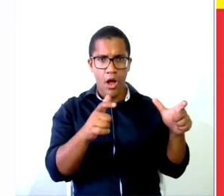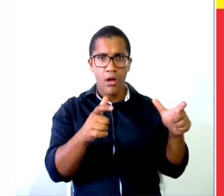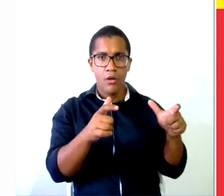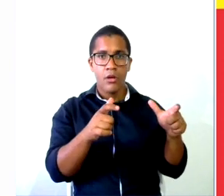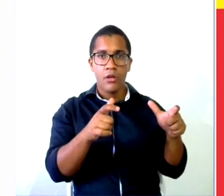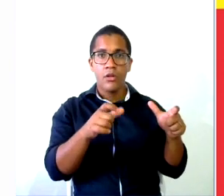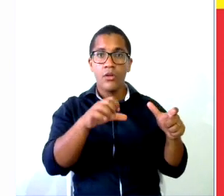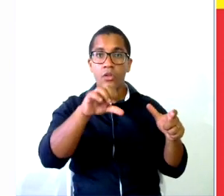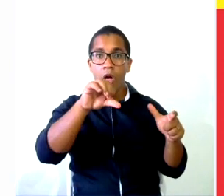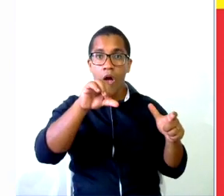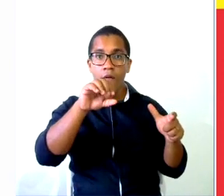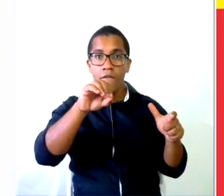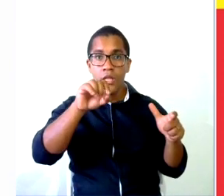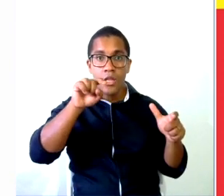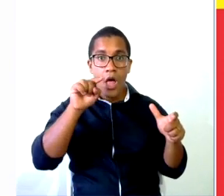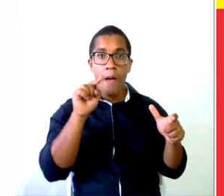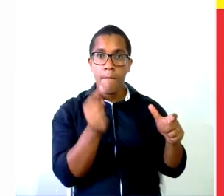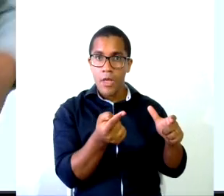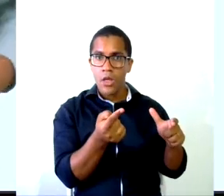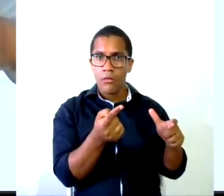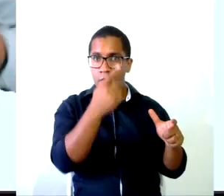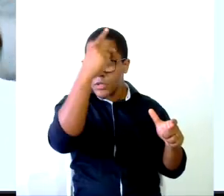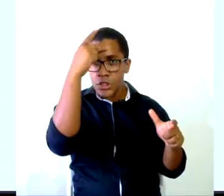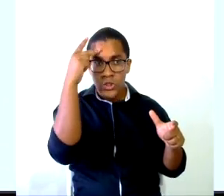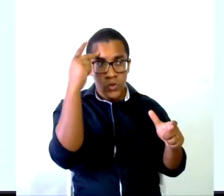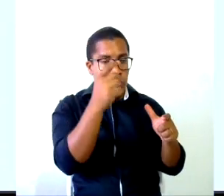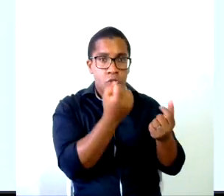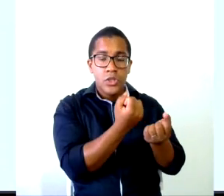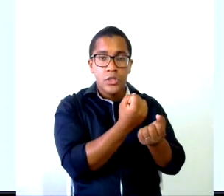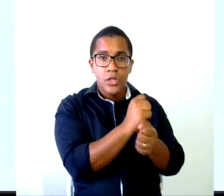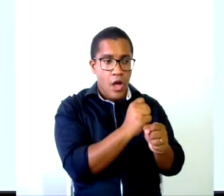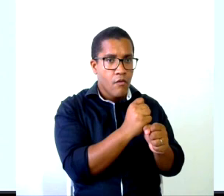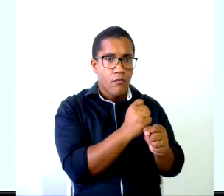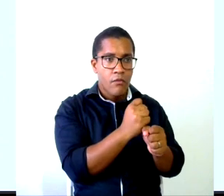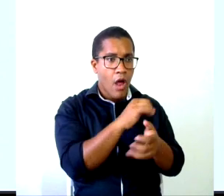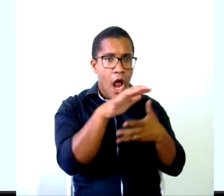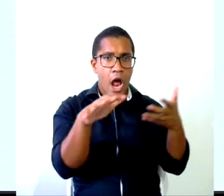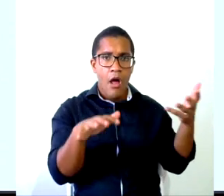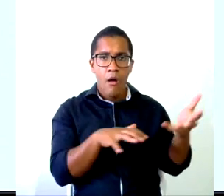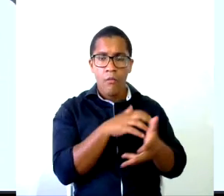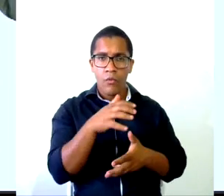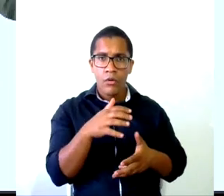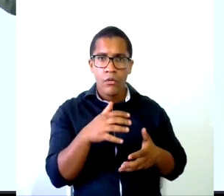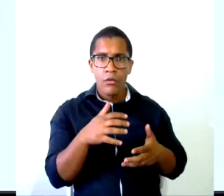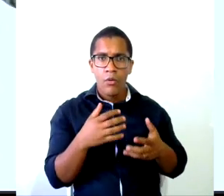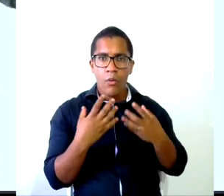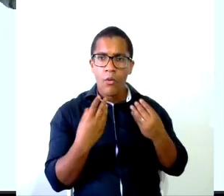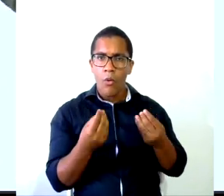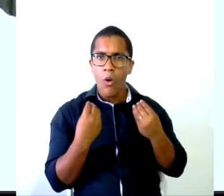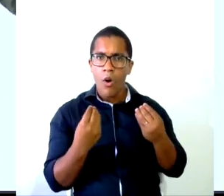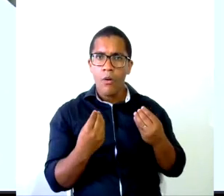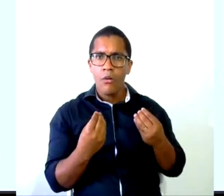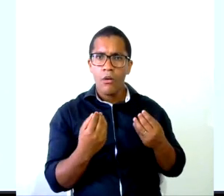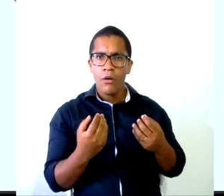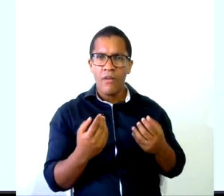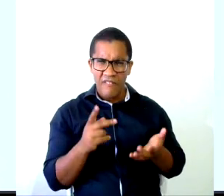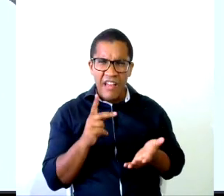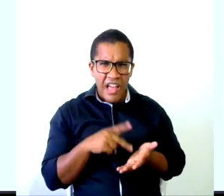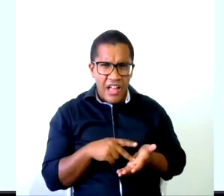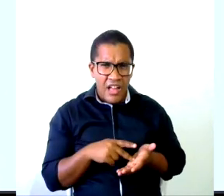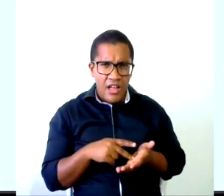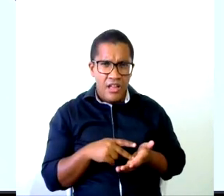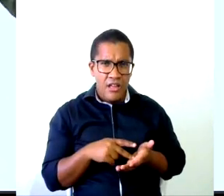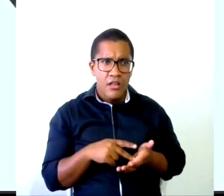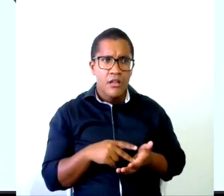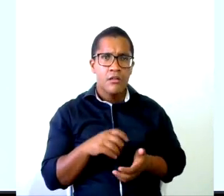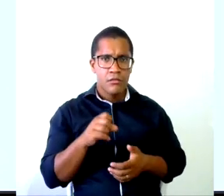número de 90 mil revoltosos. Brincadeira, Cláudio! Cláudio, isto